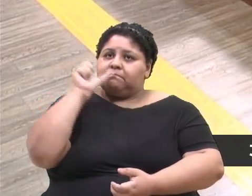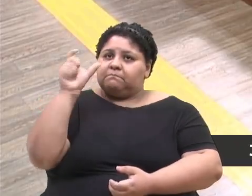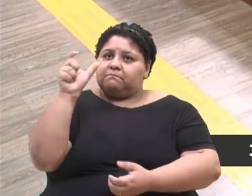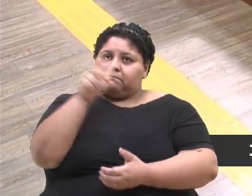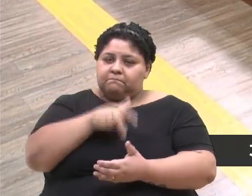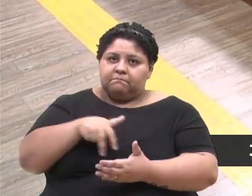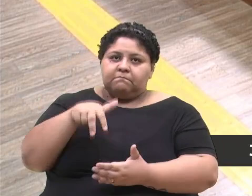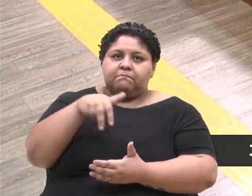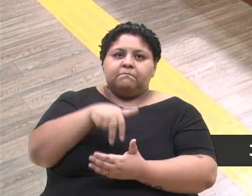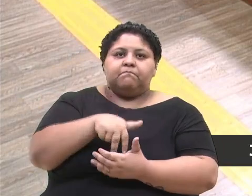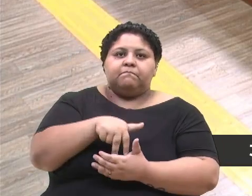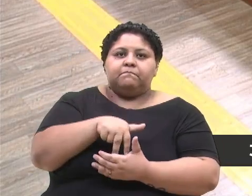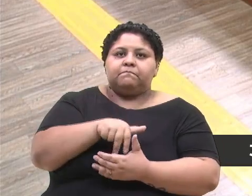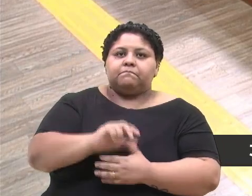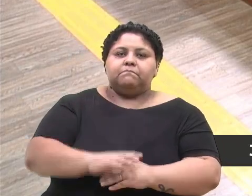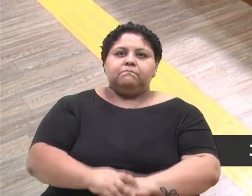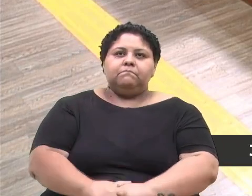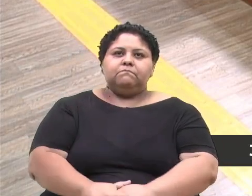tribuna.